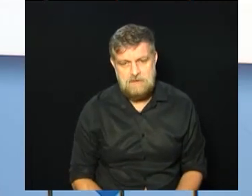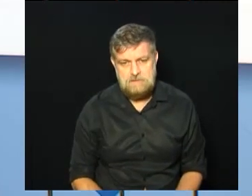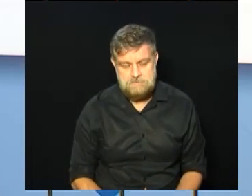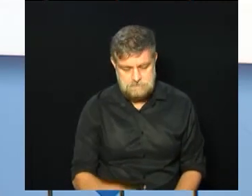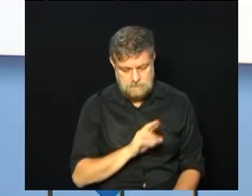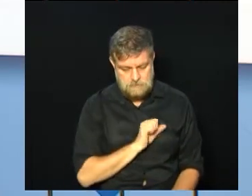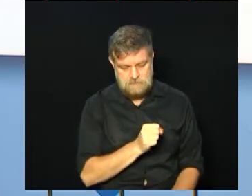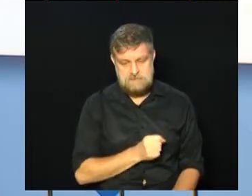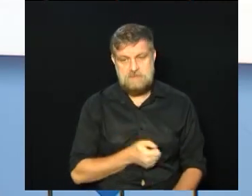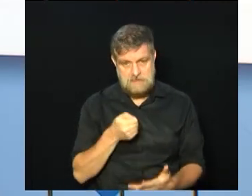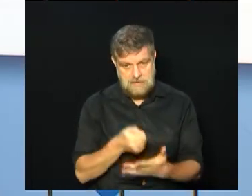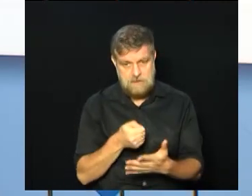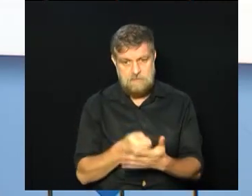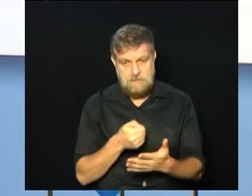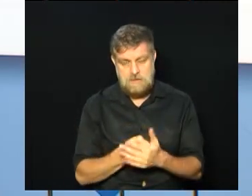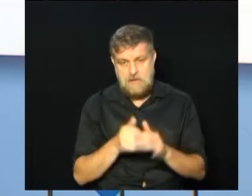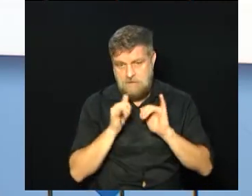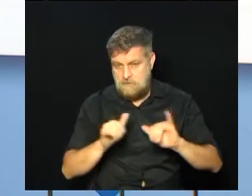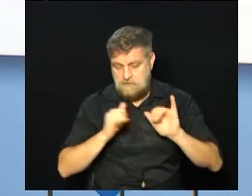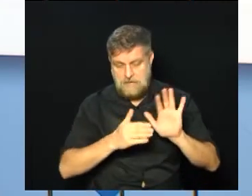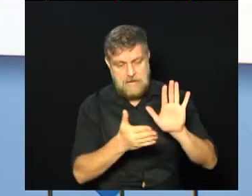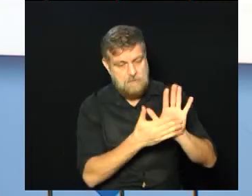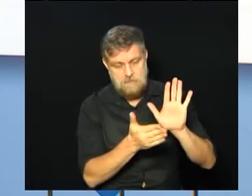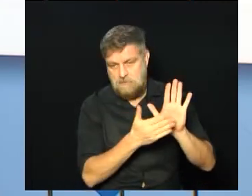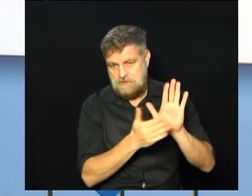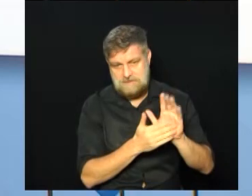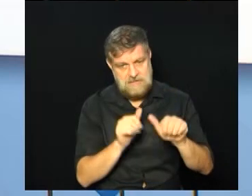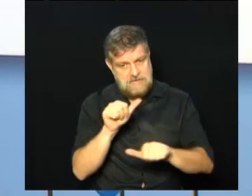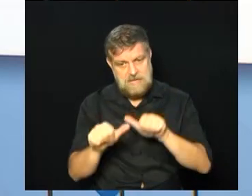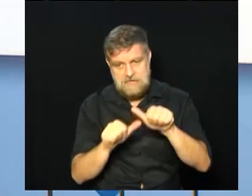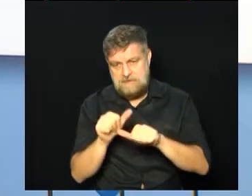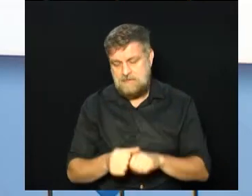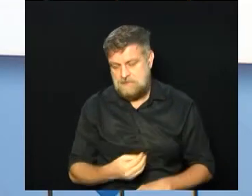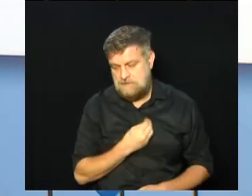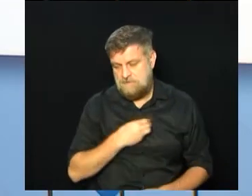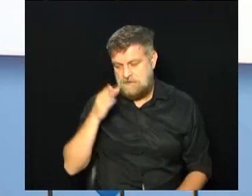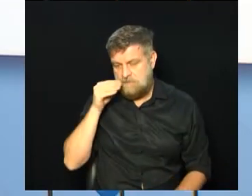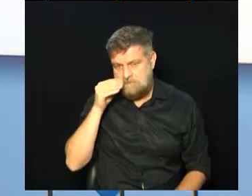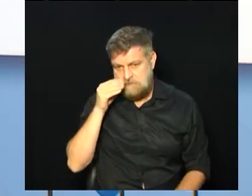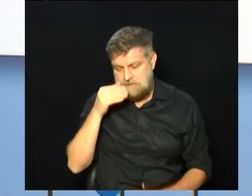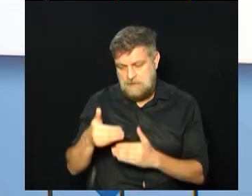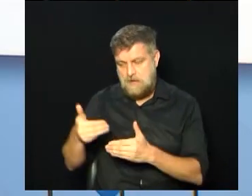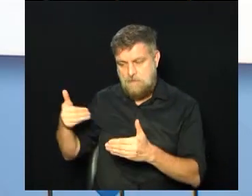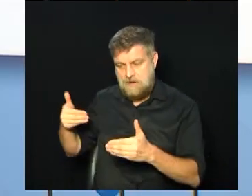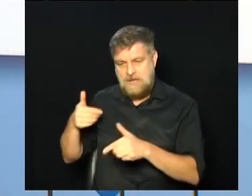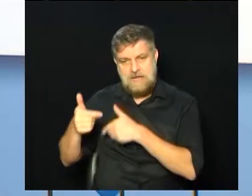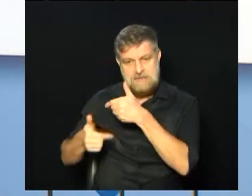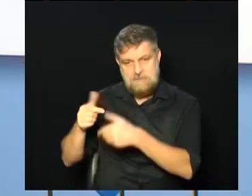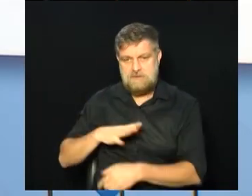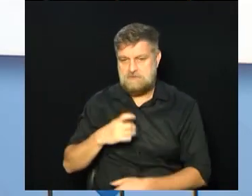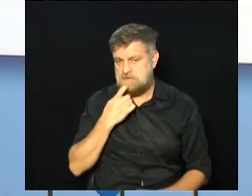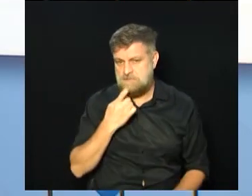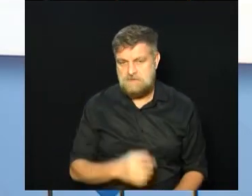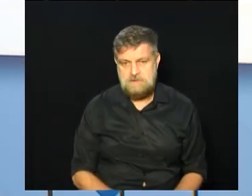Rossini garantiu que a proposta não muda em nada a vida dos servidores que já atuam aqui em Campinas.